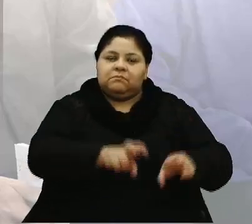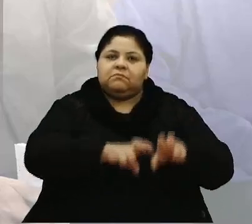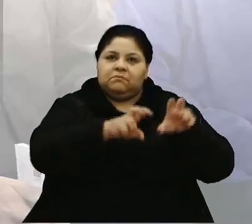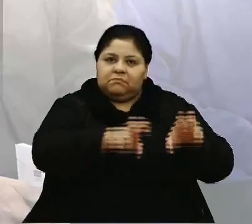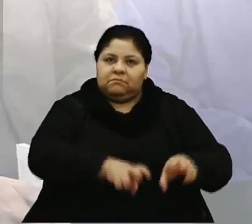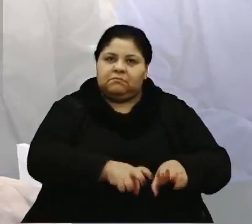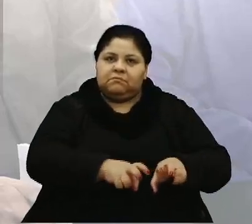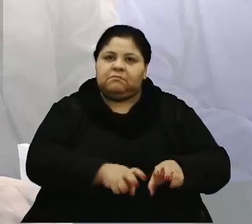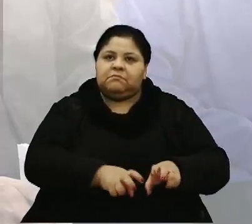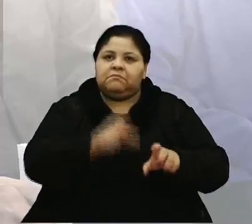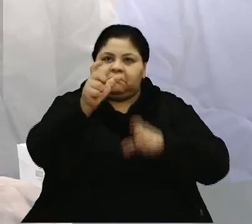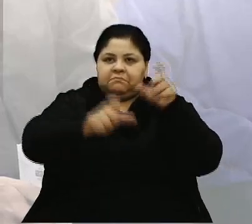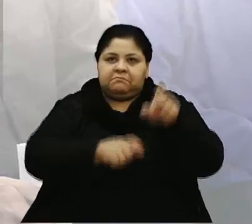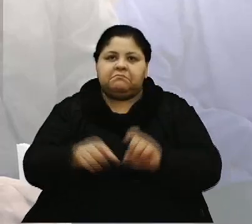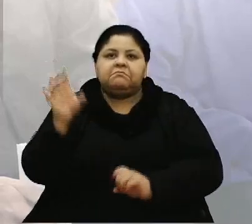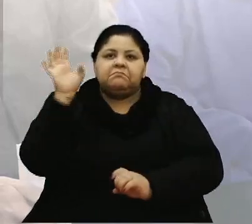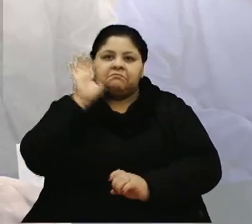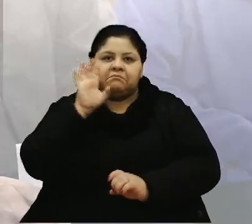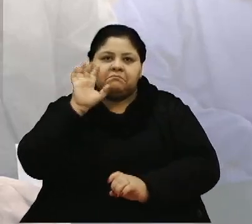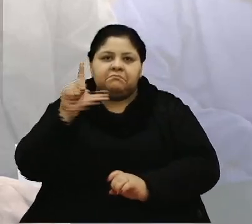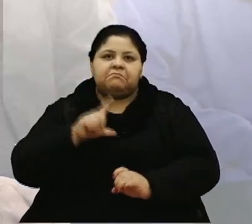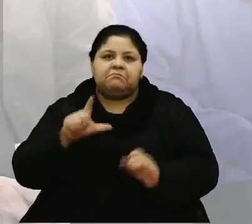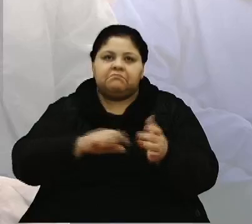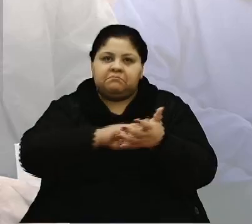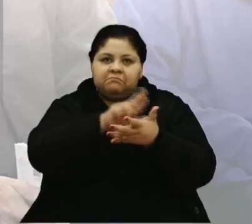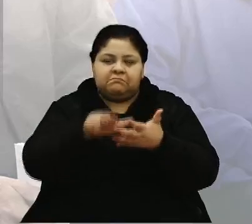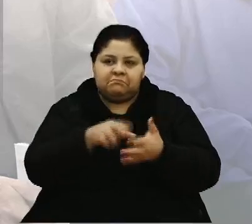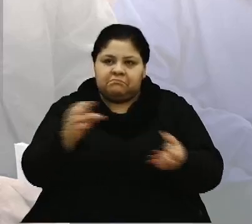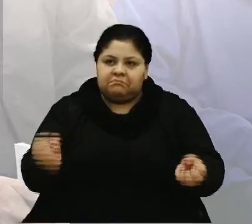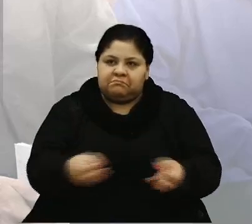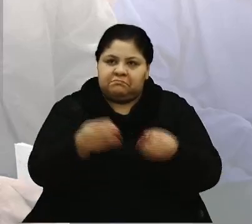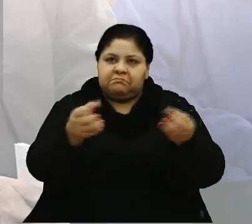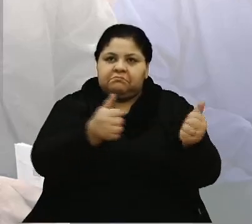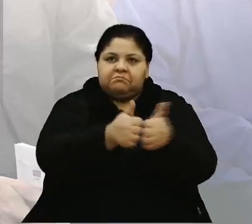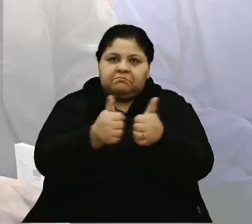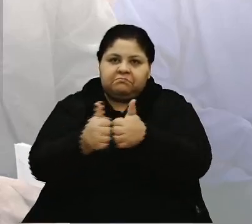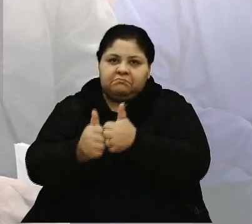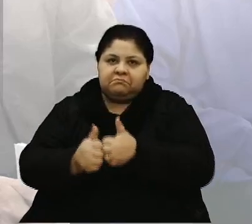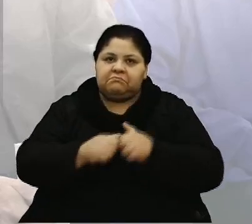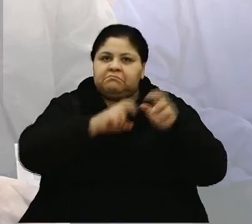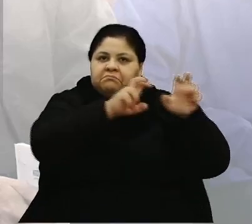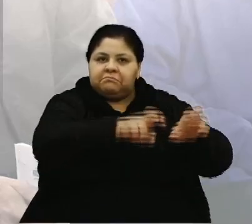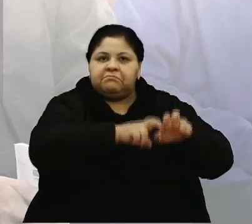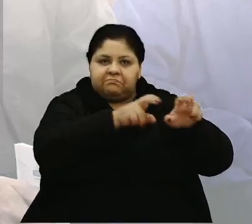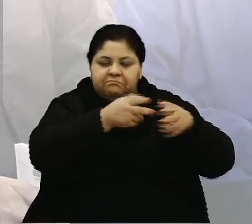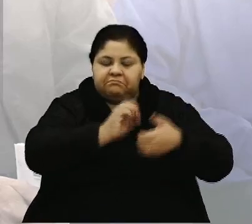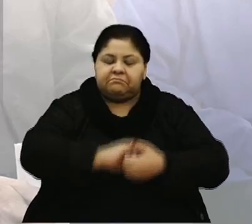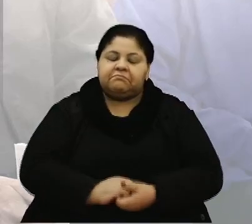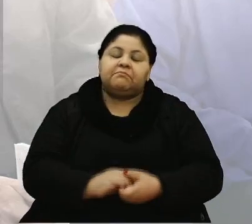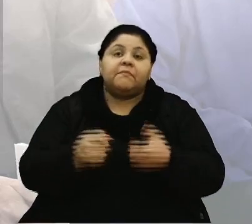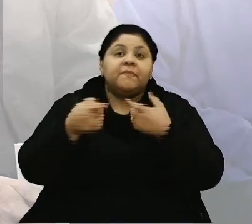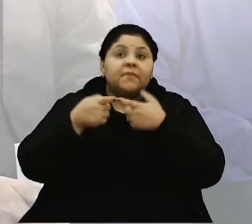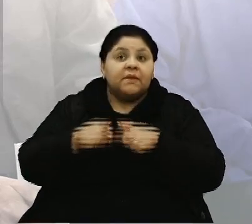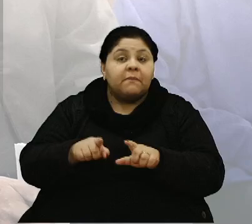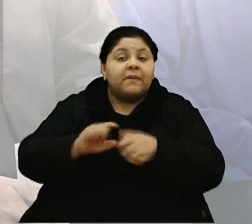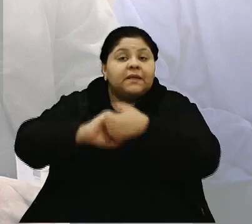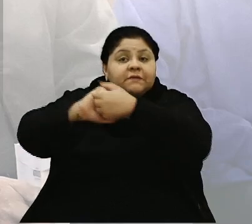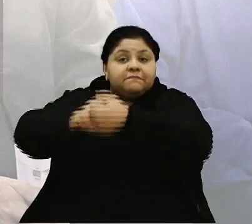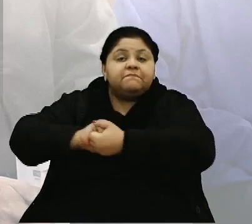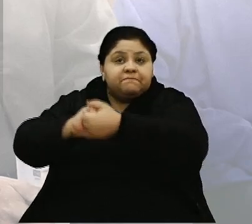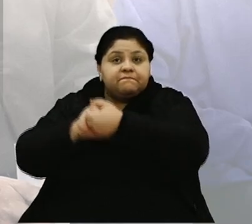pessoal bacana, qual tive várias festas junto, festa do agricultor. Mas eu quero